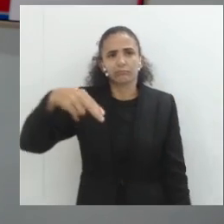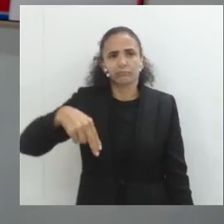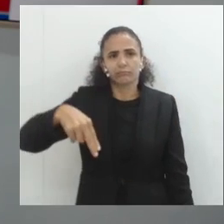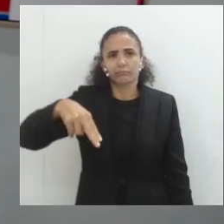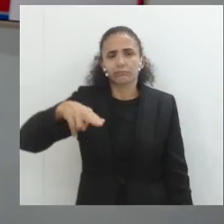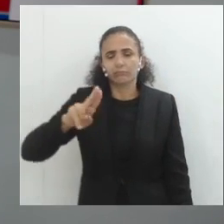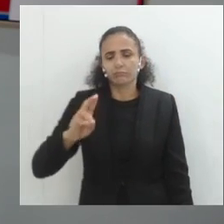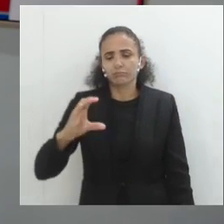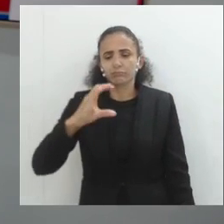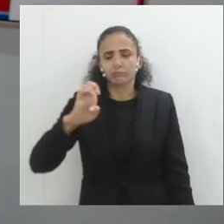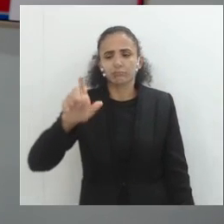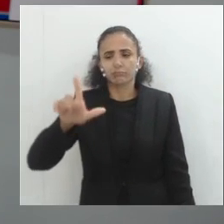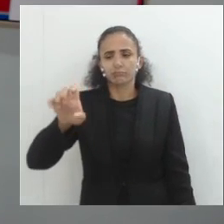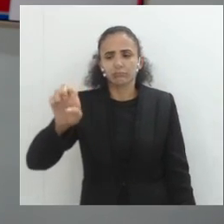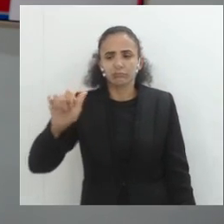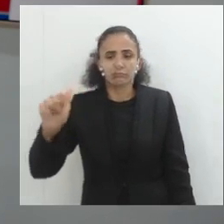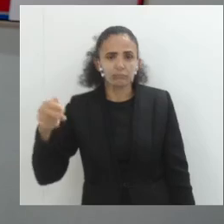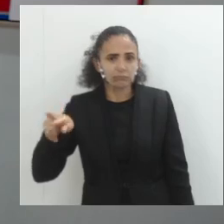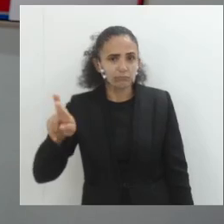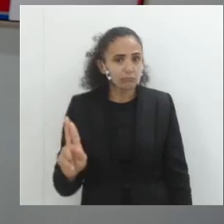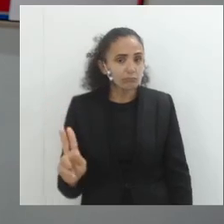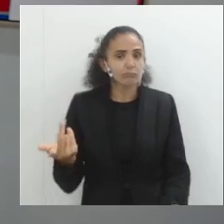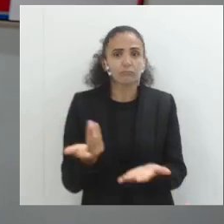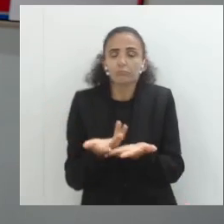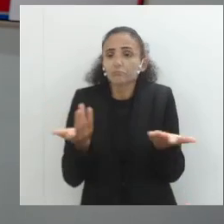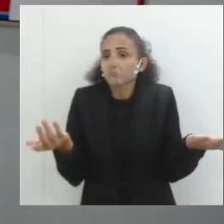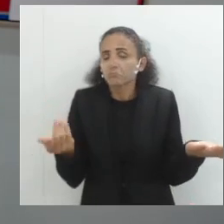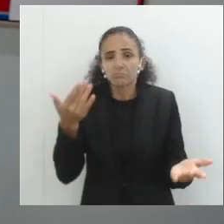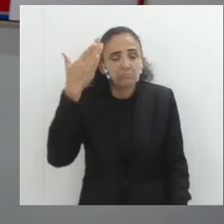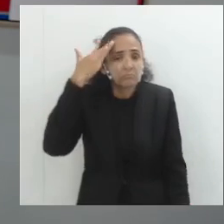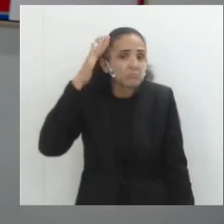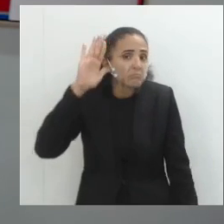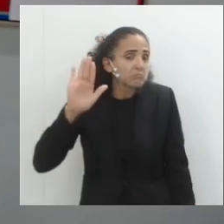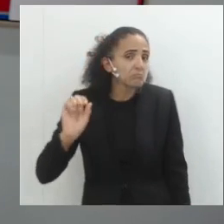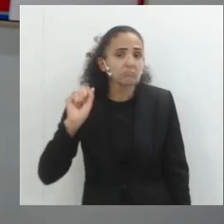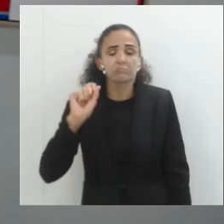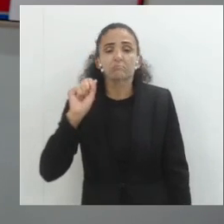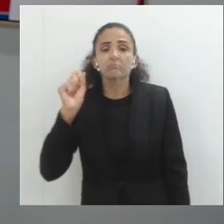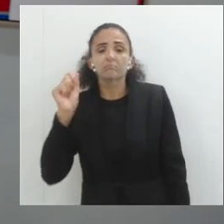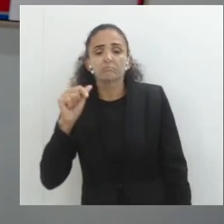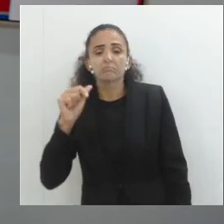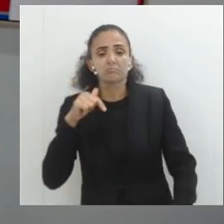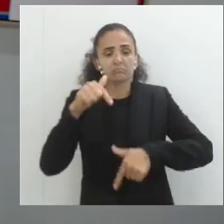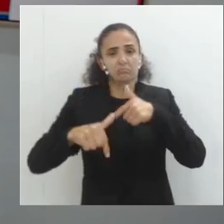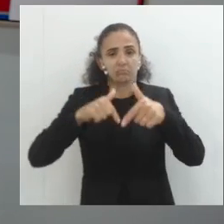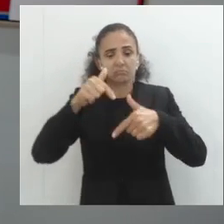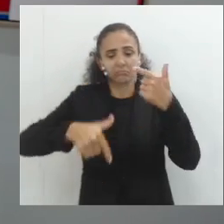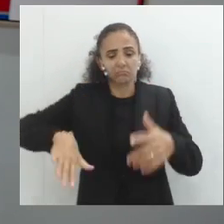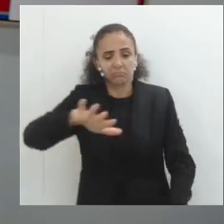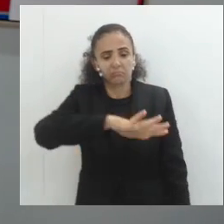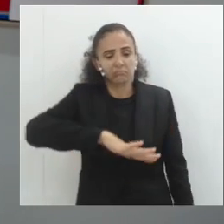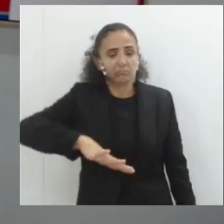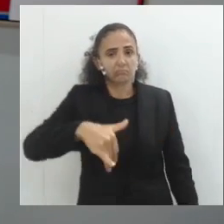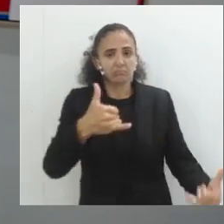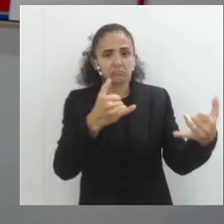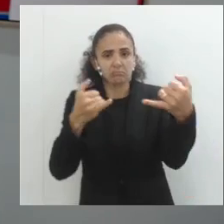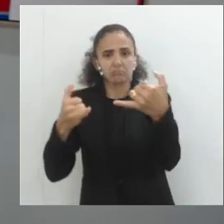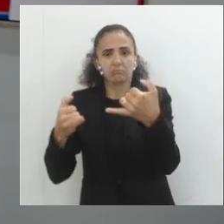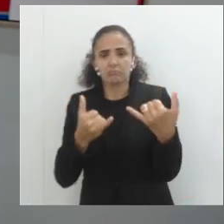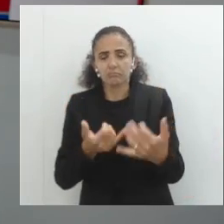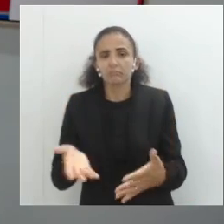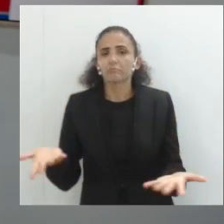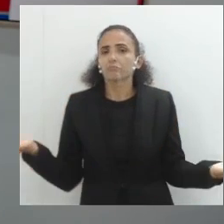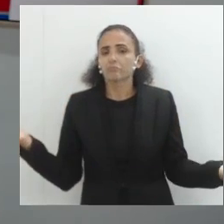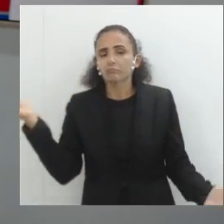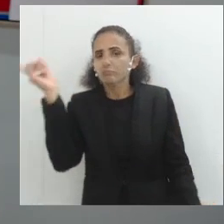não informa a quantidade de atividade nuclear nas suas armas, então deixa tudo mais tenso,